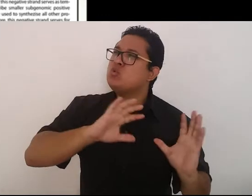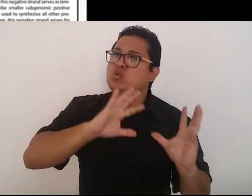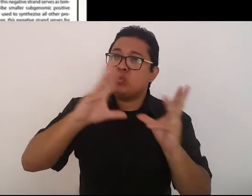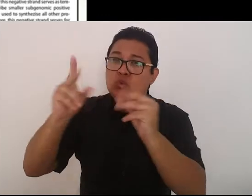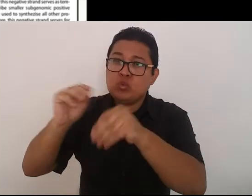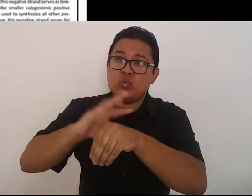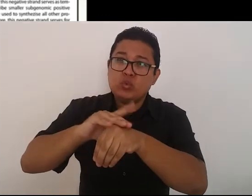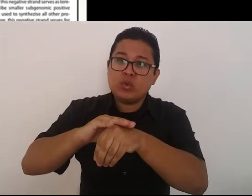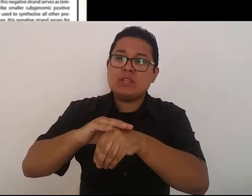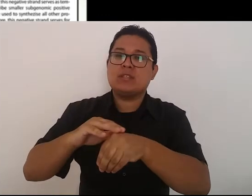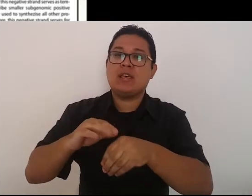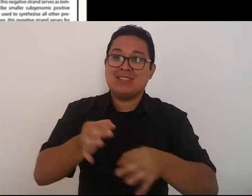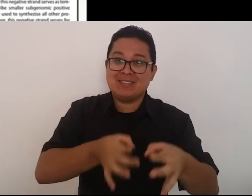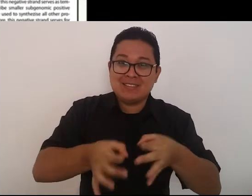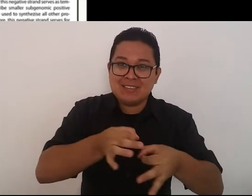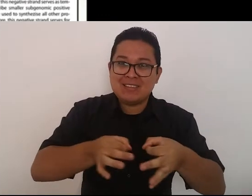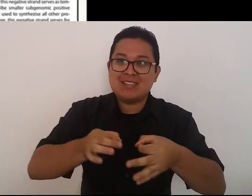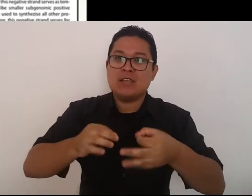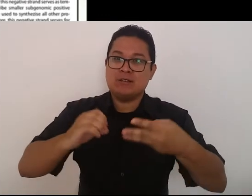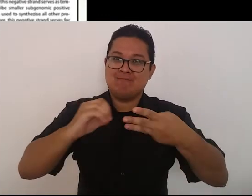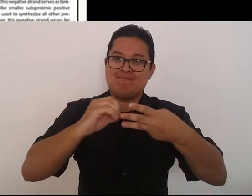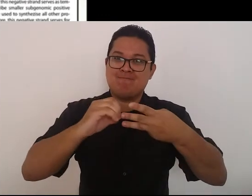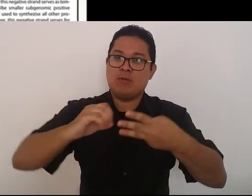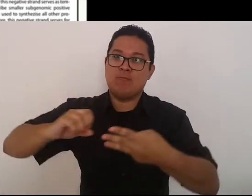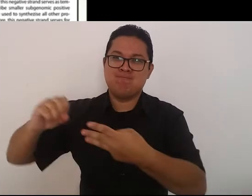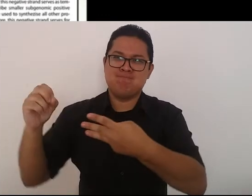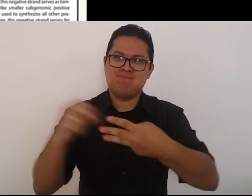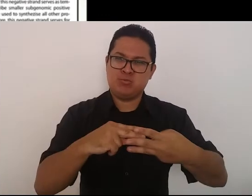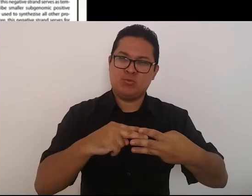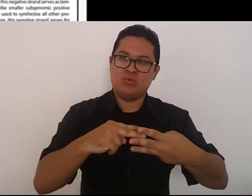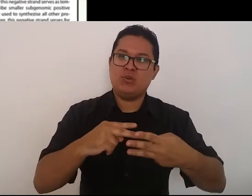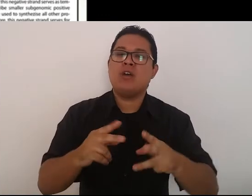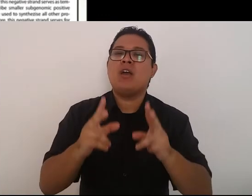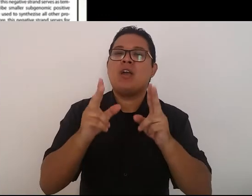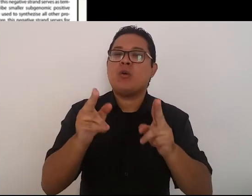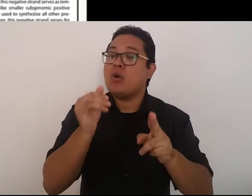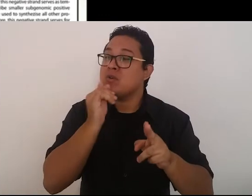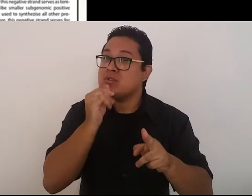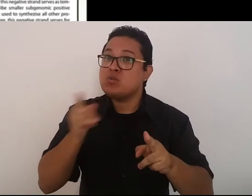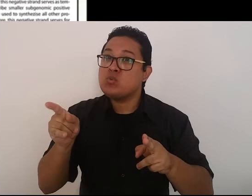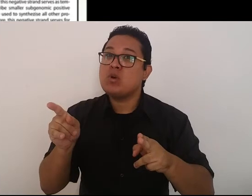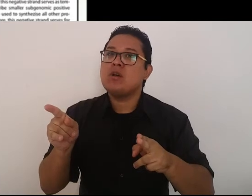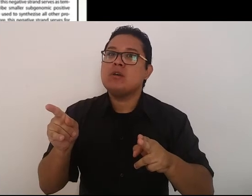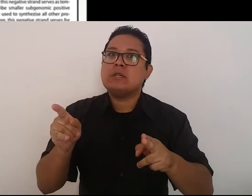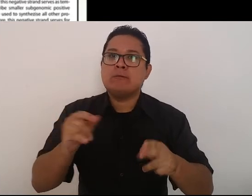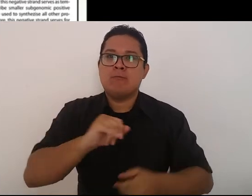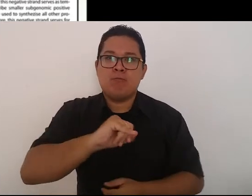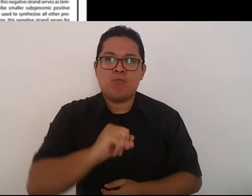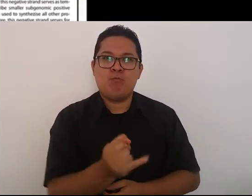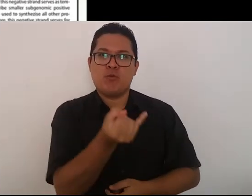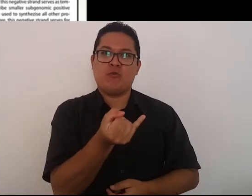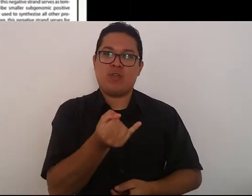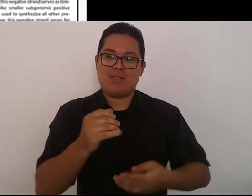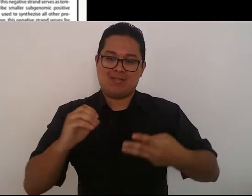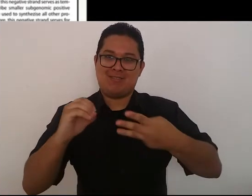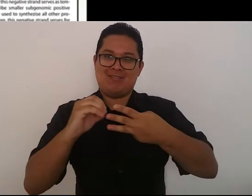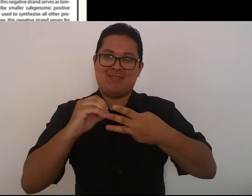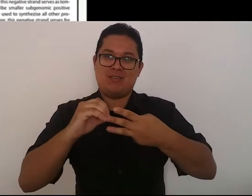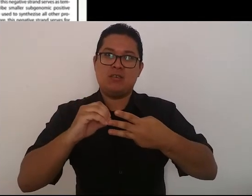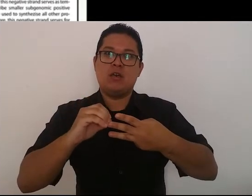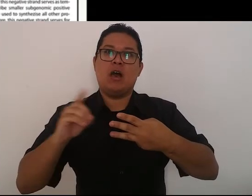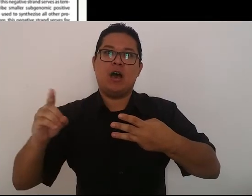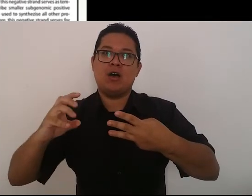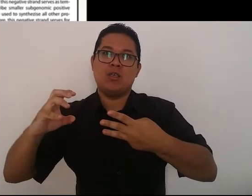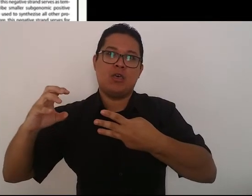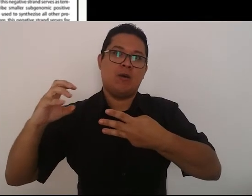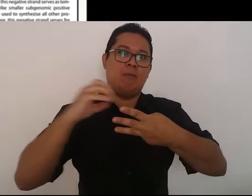eles usam a maquinaria das suas células. É como se fosse, você tem uma fábrica, né, que fabrica, sei